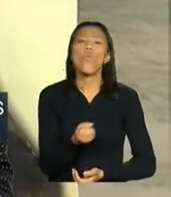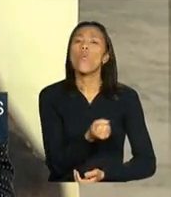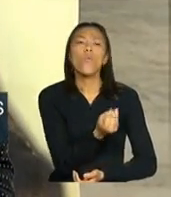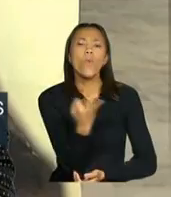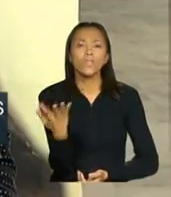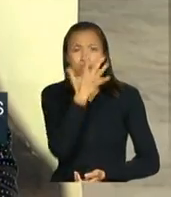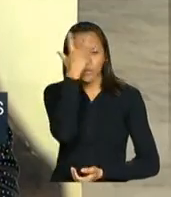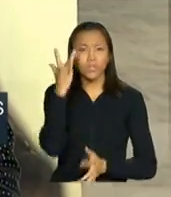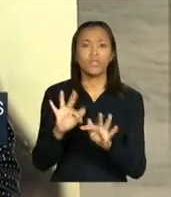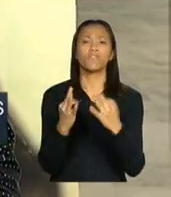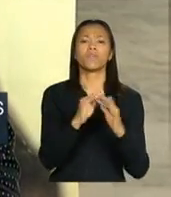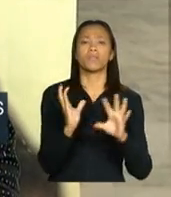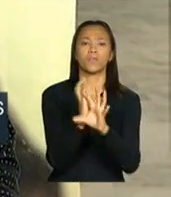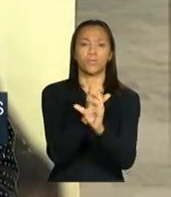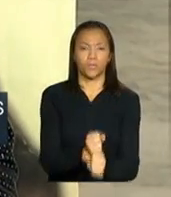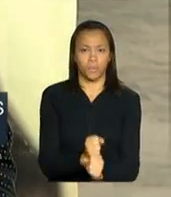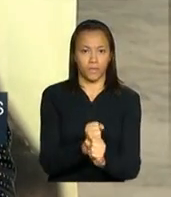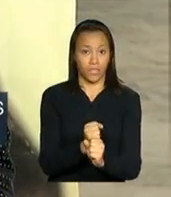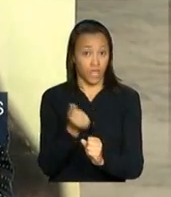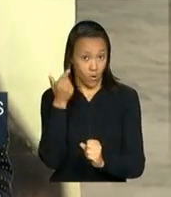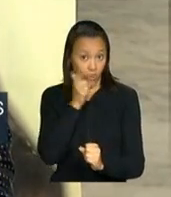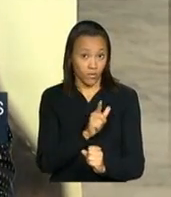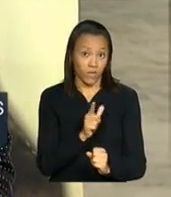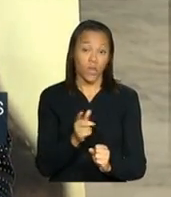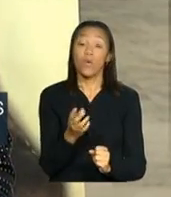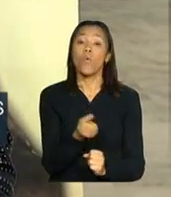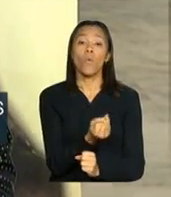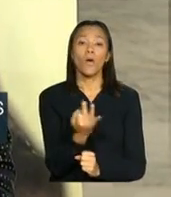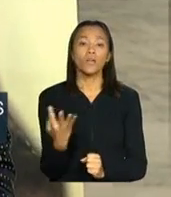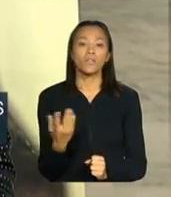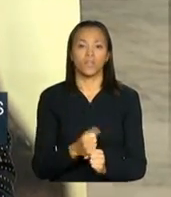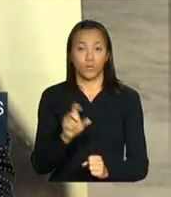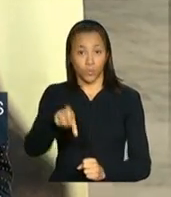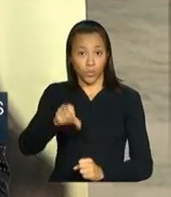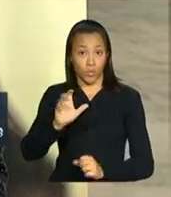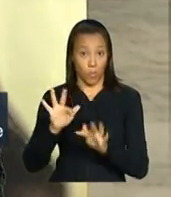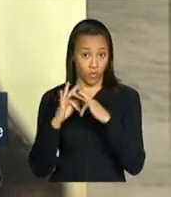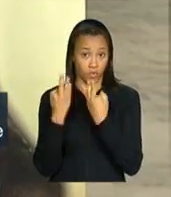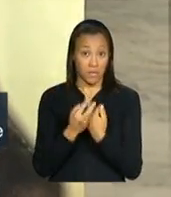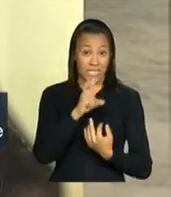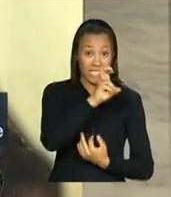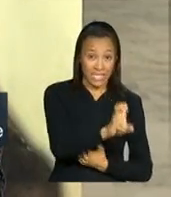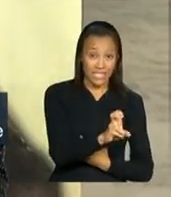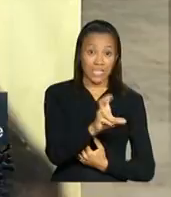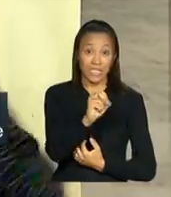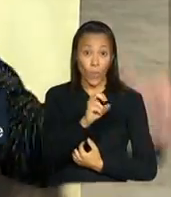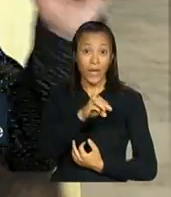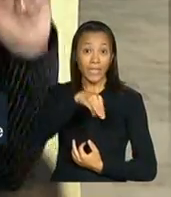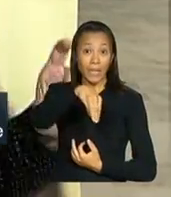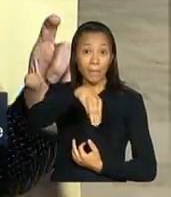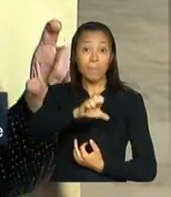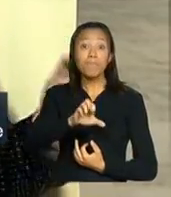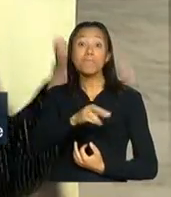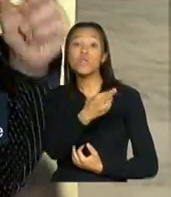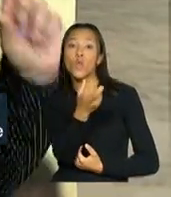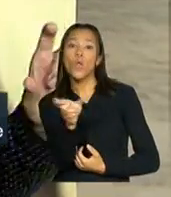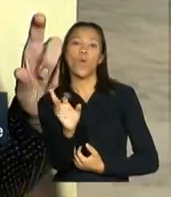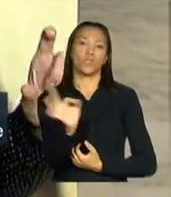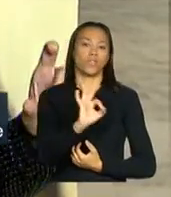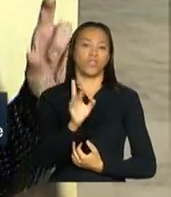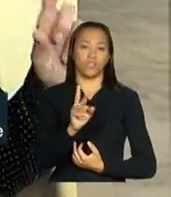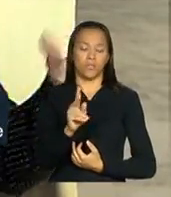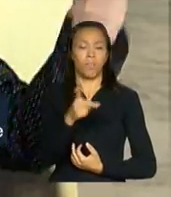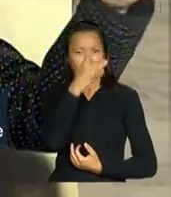beneficiários do Bolsa Família hoje o total de beneficiários do Bolsa Família hoje São 50 milhões de pessoas uma parte com